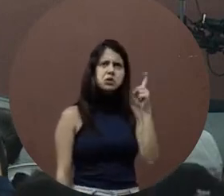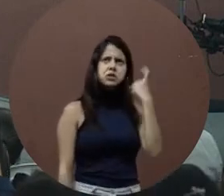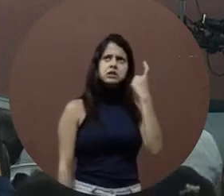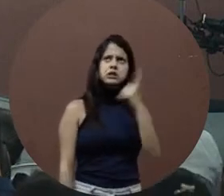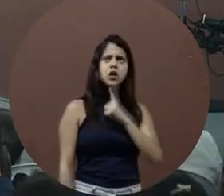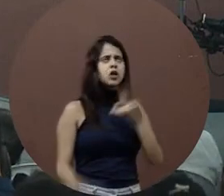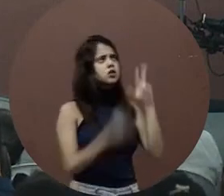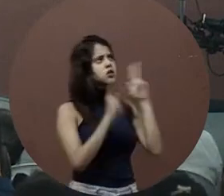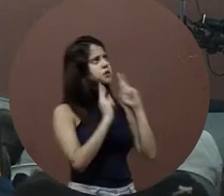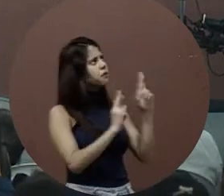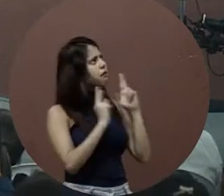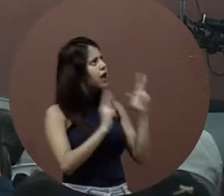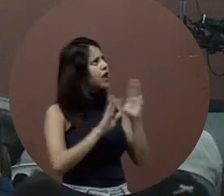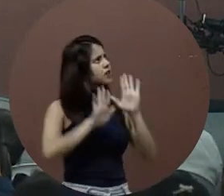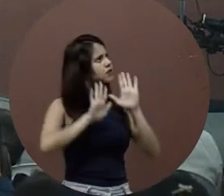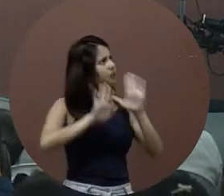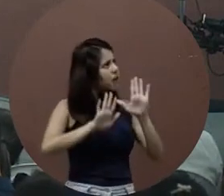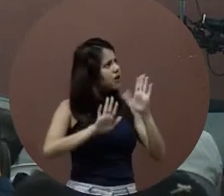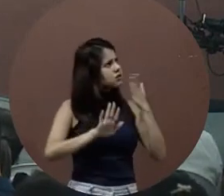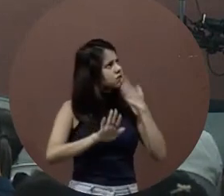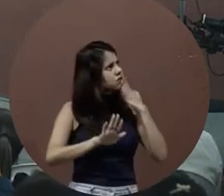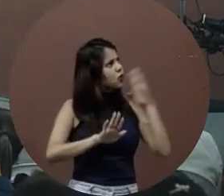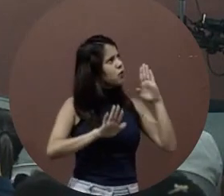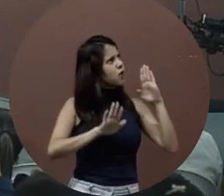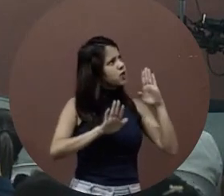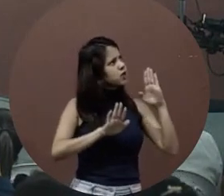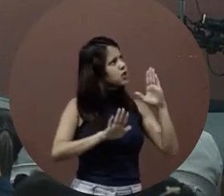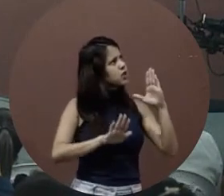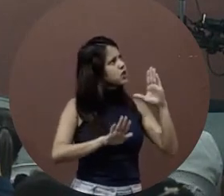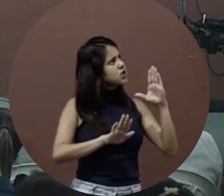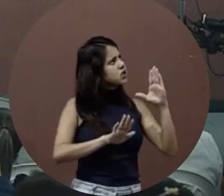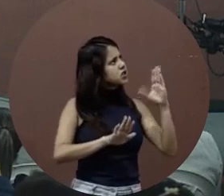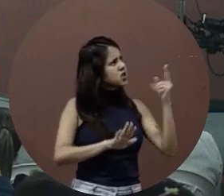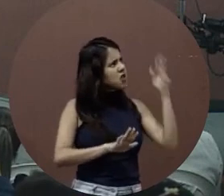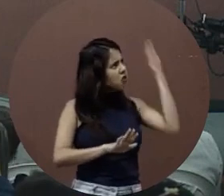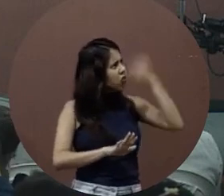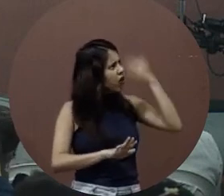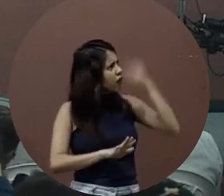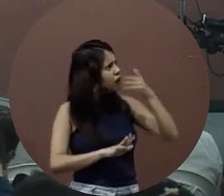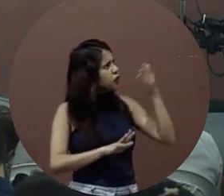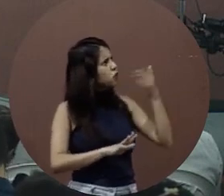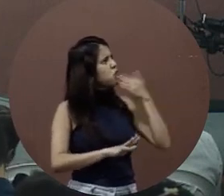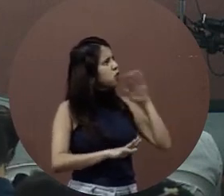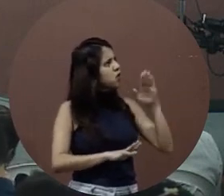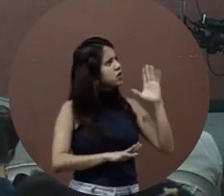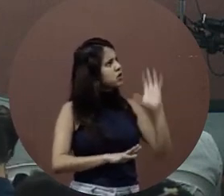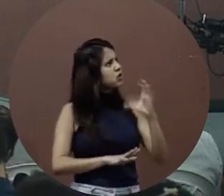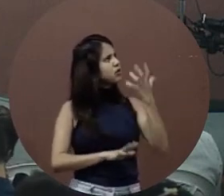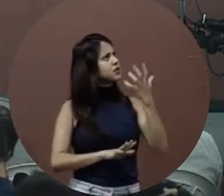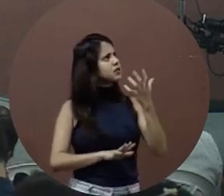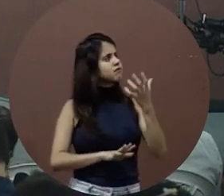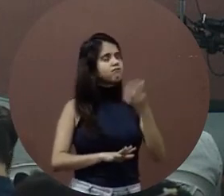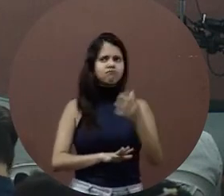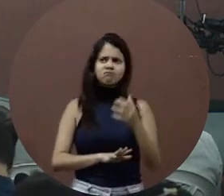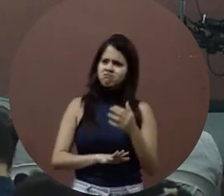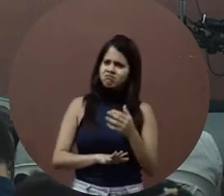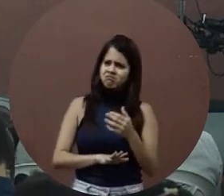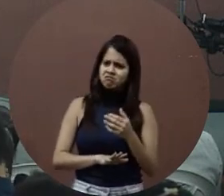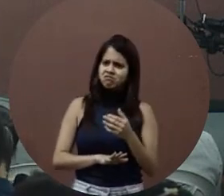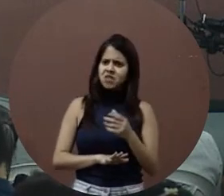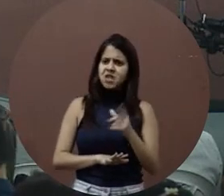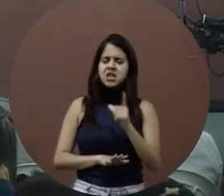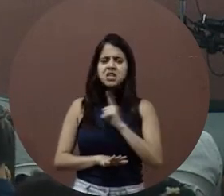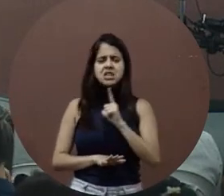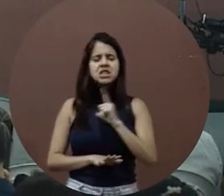a concretização da promessa, então Deus falhou na promessa. Aí é que você está errado. Você acha que... Tem aquela